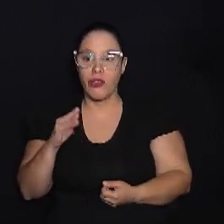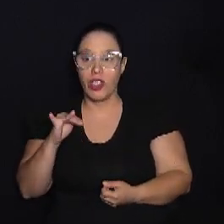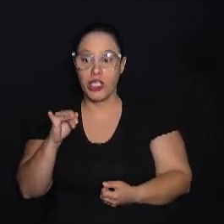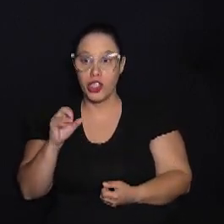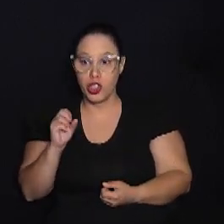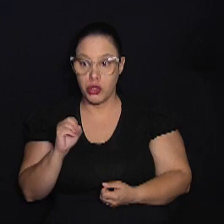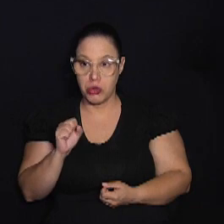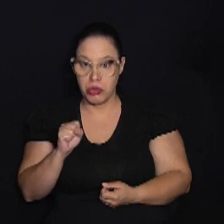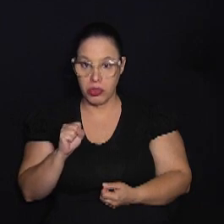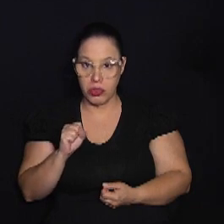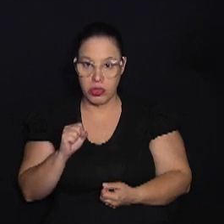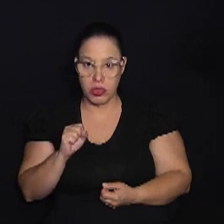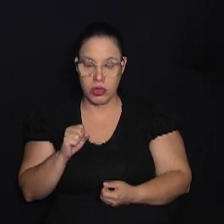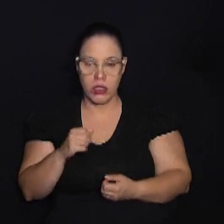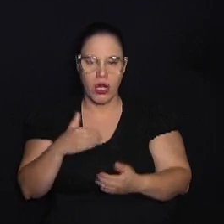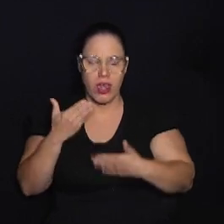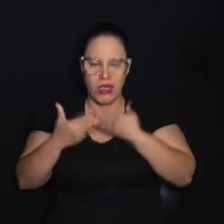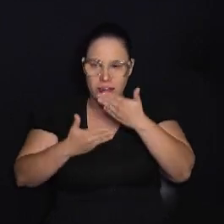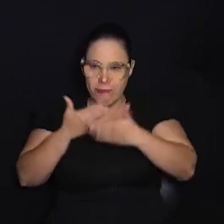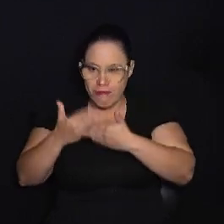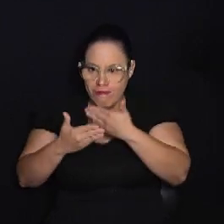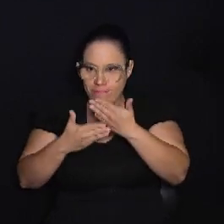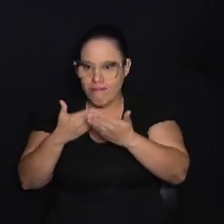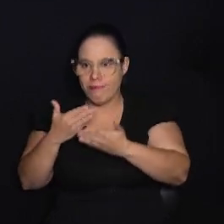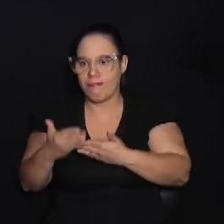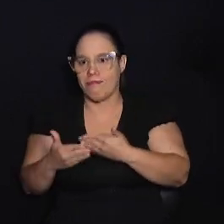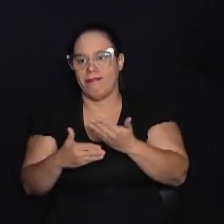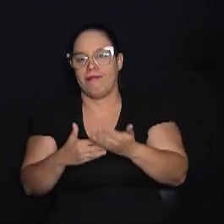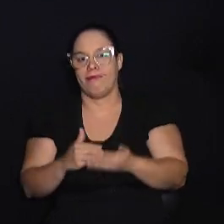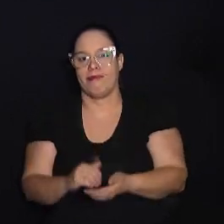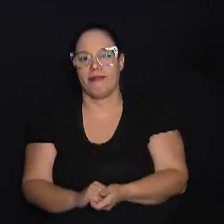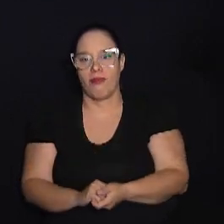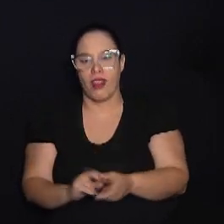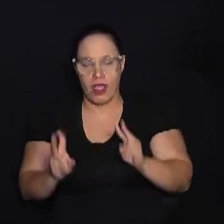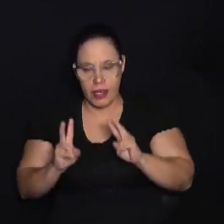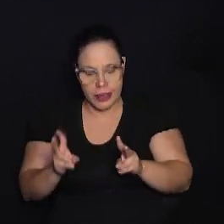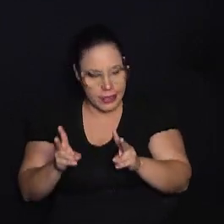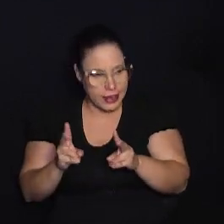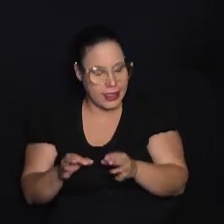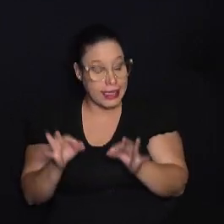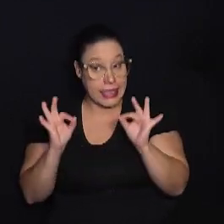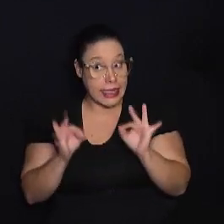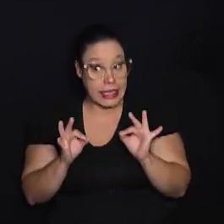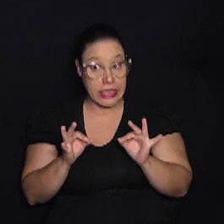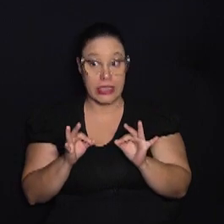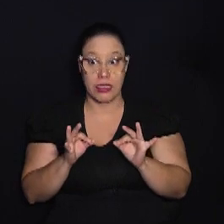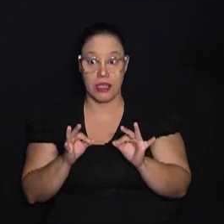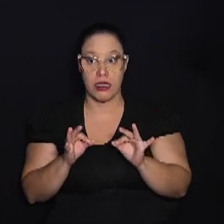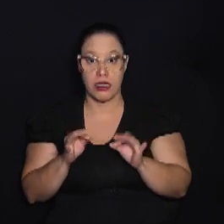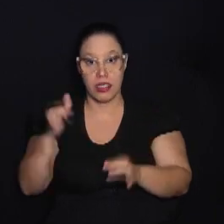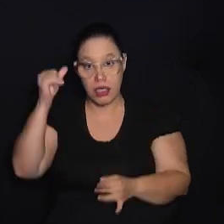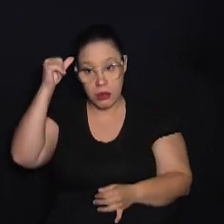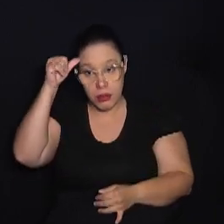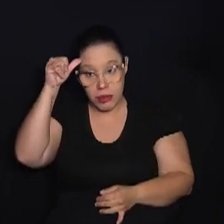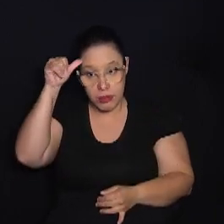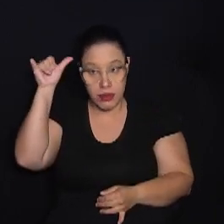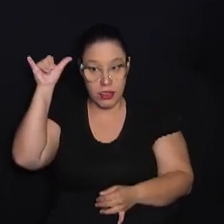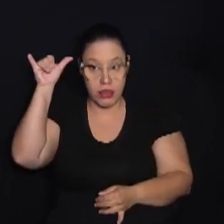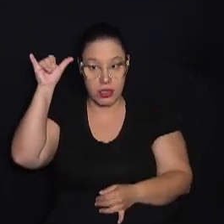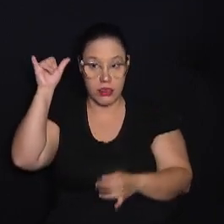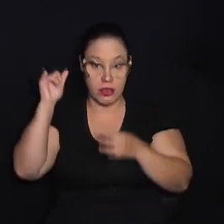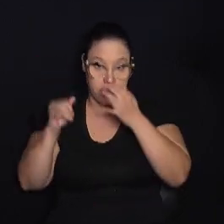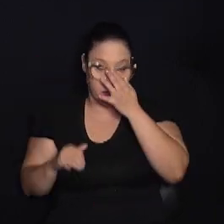assim, você vai começar a correr atrás do prejuízo. Então, é um paciente que você tem que acompanhar muito de perto, principalmente nos 2